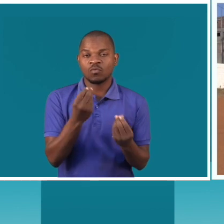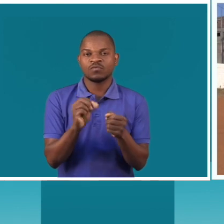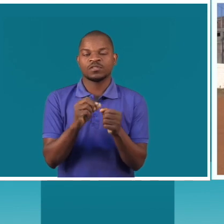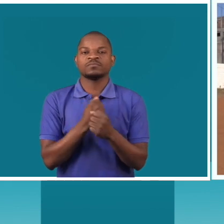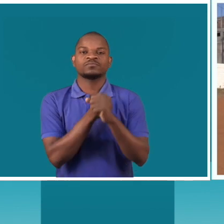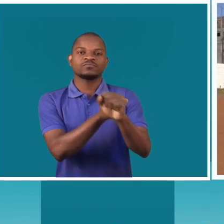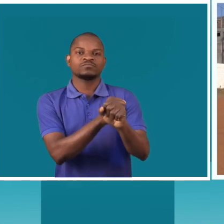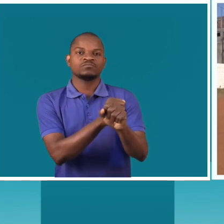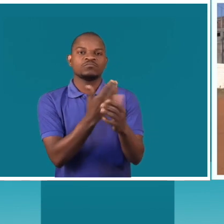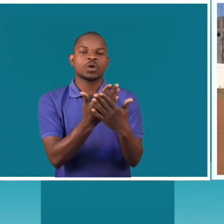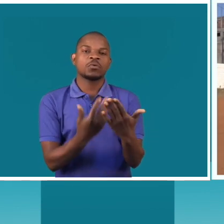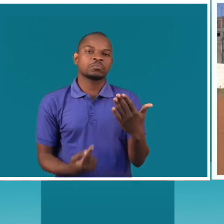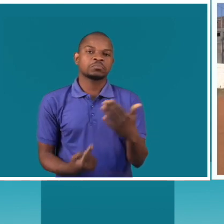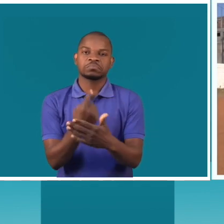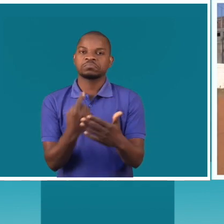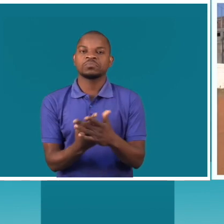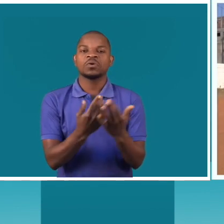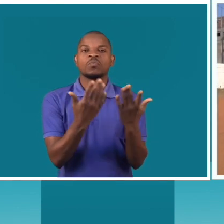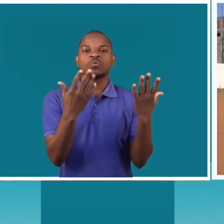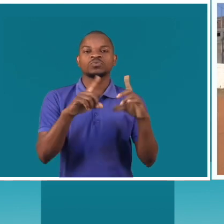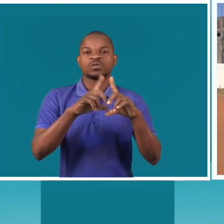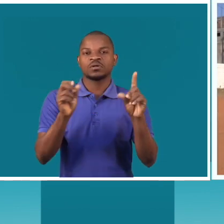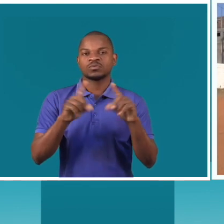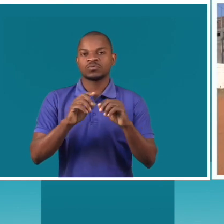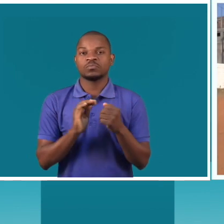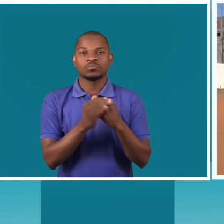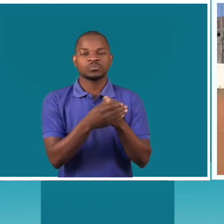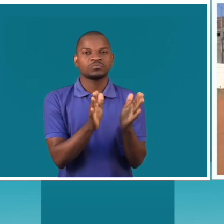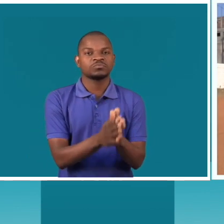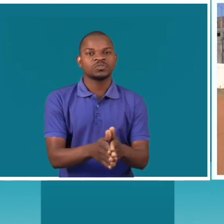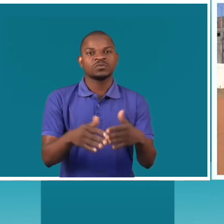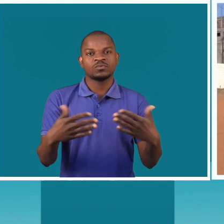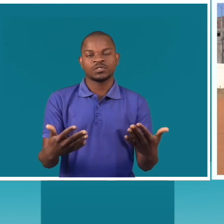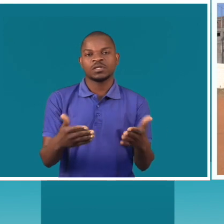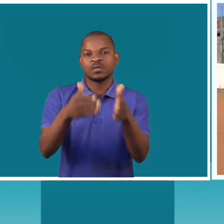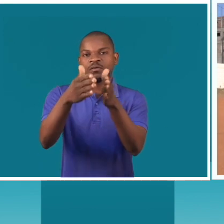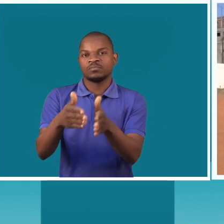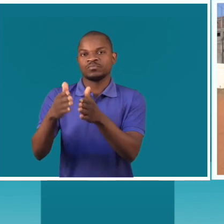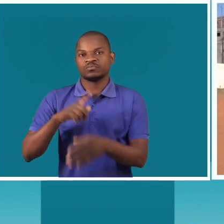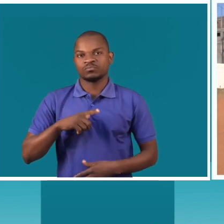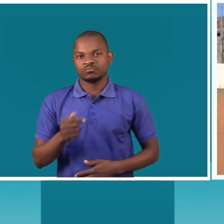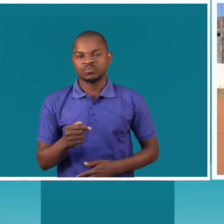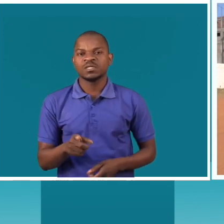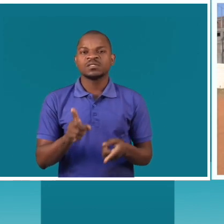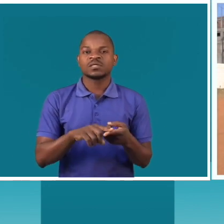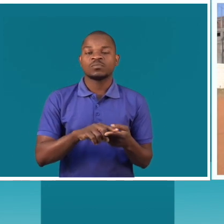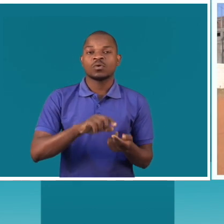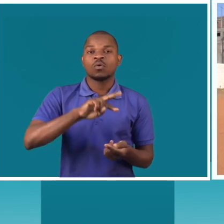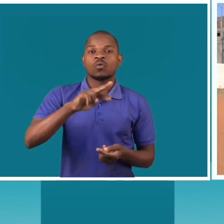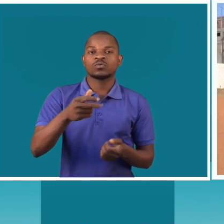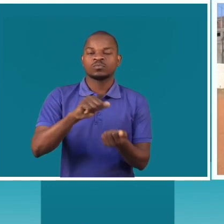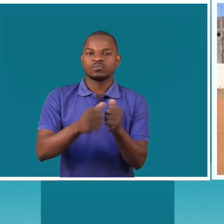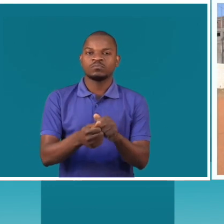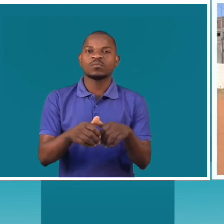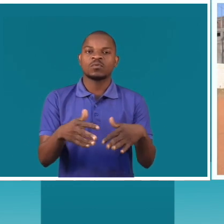Porque neste momento estamos loucos, não há nenhuma defesa. Por isso fazem, desfazem, porque não há proteção nenhuma para o treinador. E